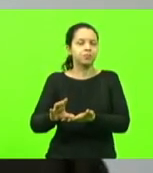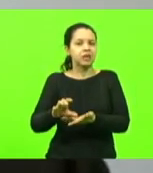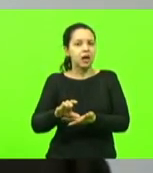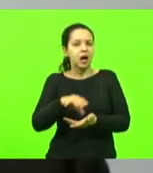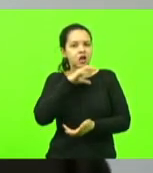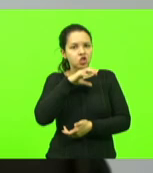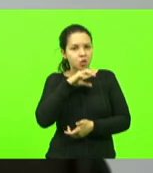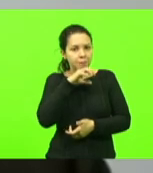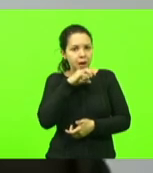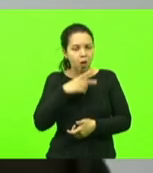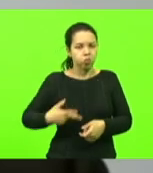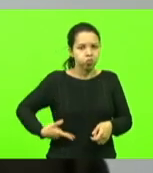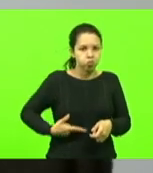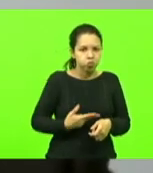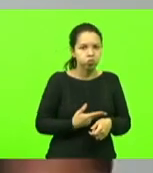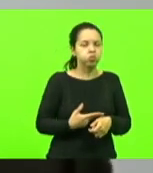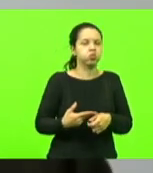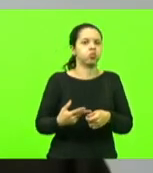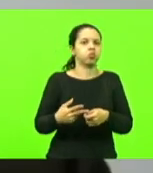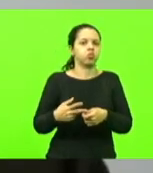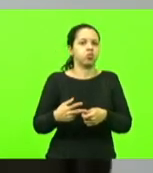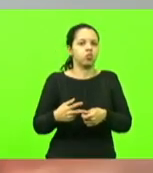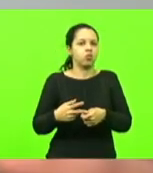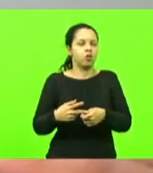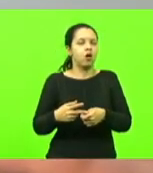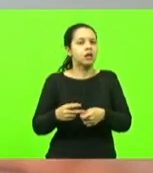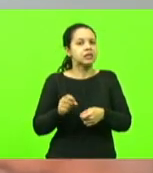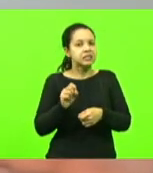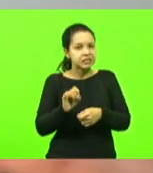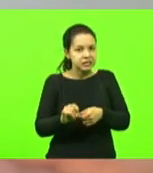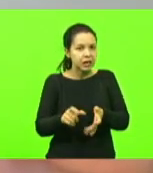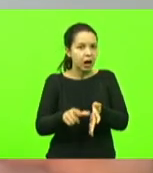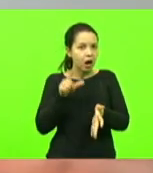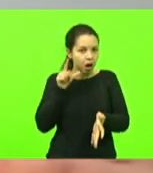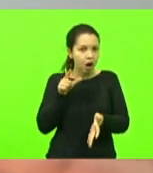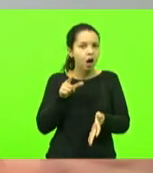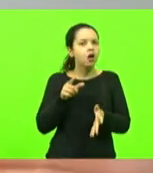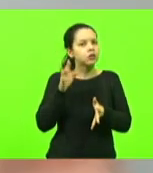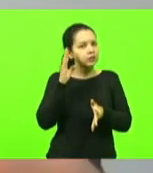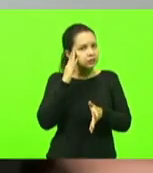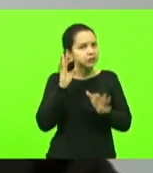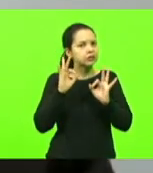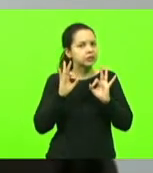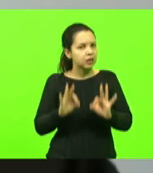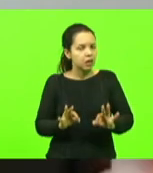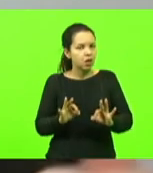antes dos animais que estão na rua, eu tenho certeza que a população de animais que estão